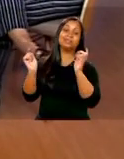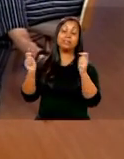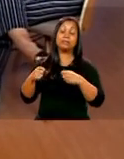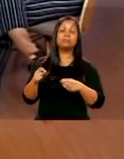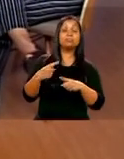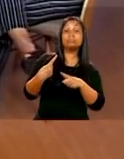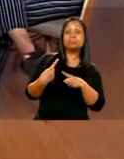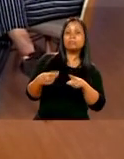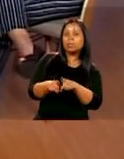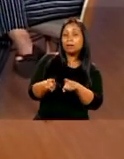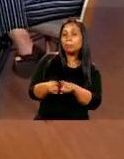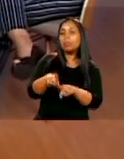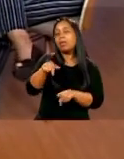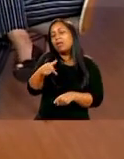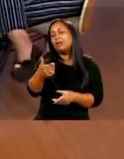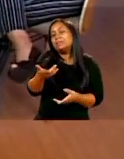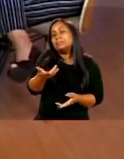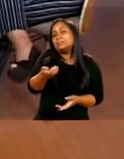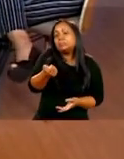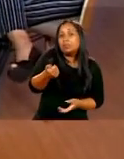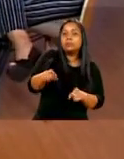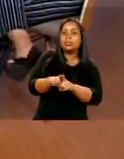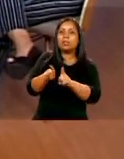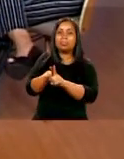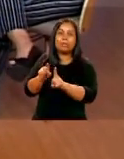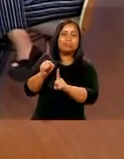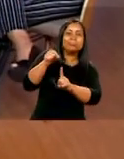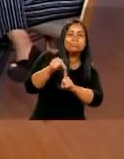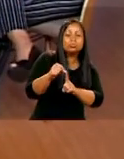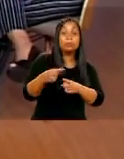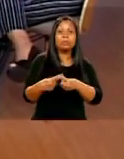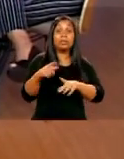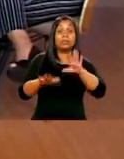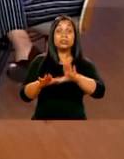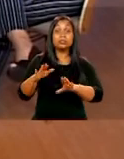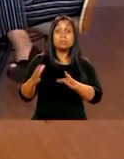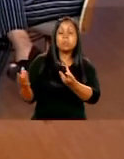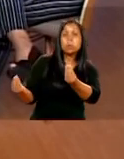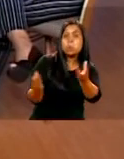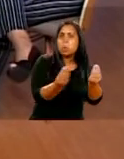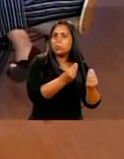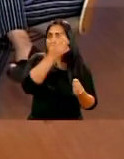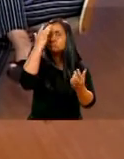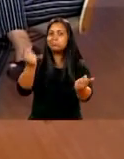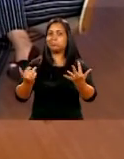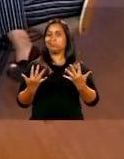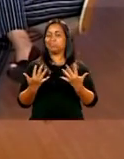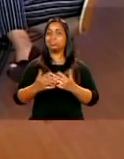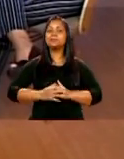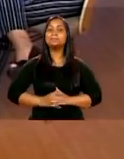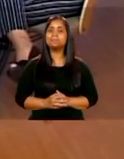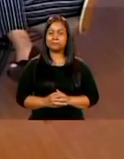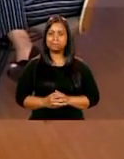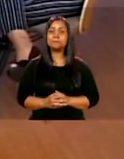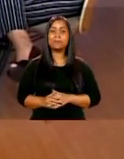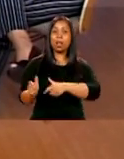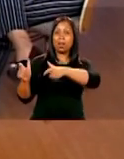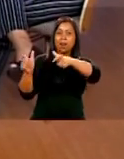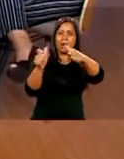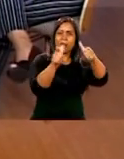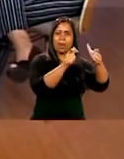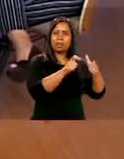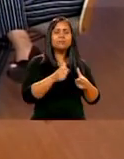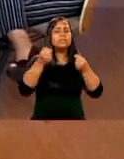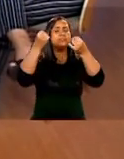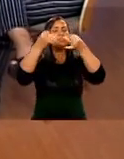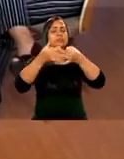teve. O que é também um pouco, eu acredito que um desafio, porque vocês atendem muitas pessoas. Sim. De muitos lugares. Sim. Eu